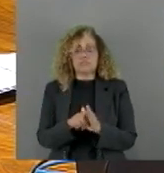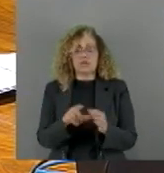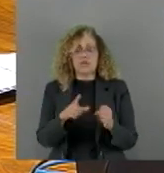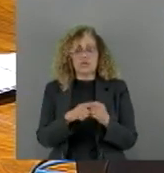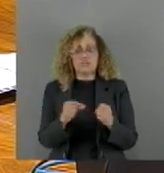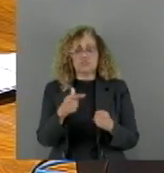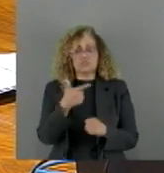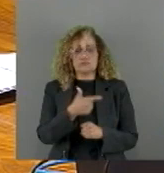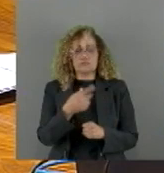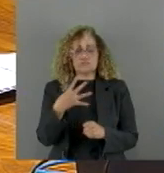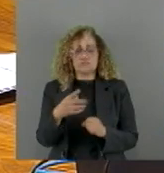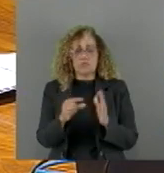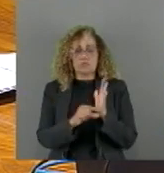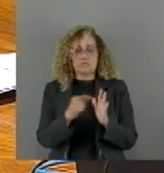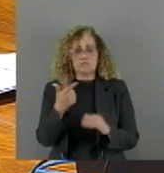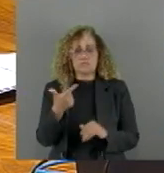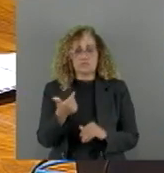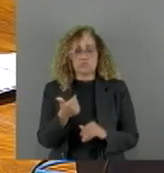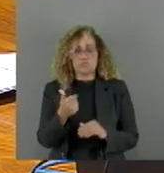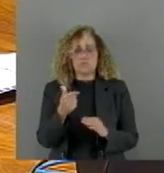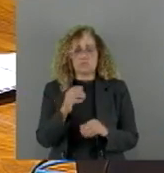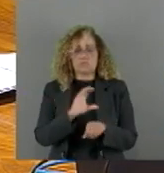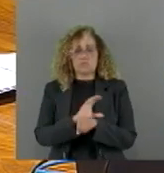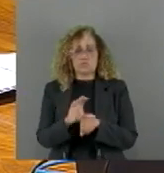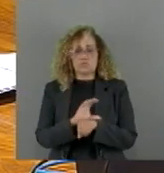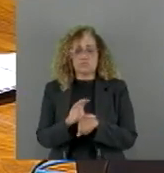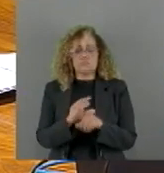24, inciso 12 da Constituição.